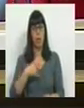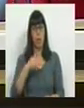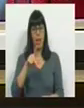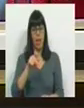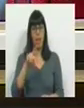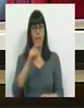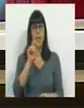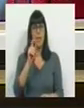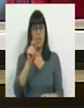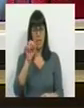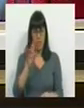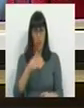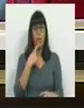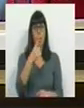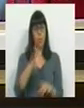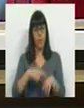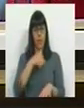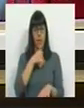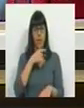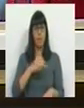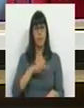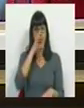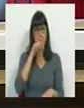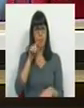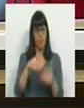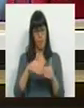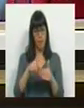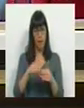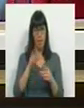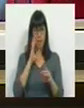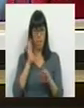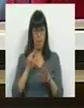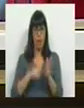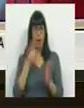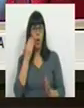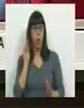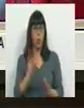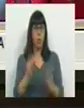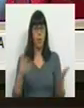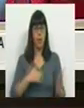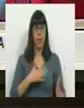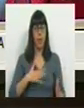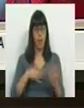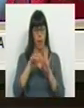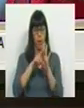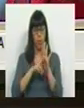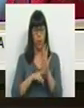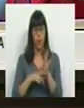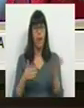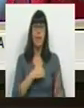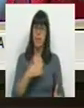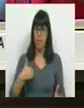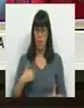Viseu. Eu pergunto se, na hora da decisão, o Sr. Ministro irá ter em conta a recomendação da Entidade Reguladora